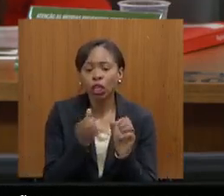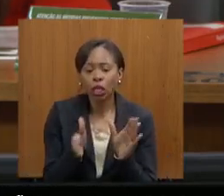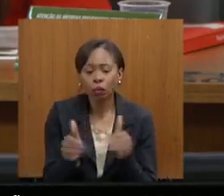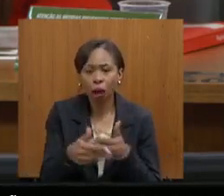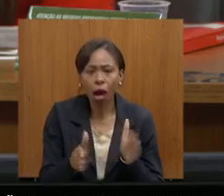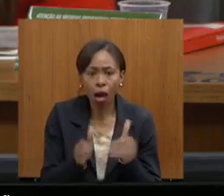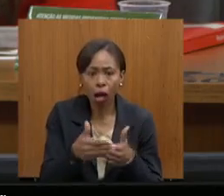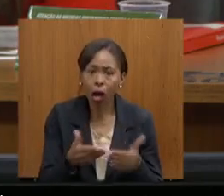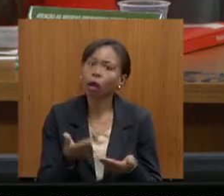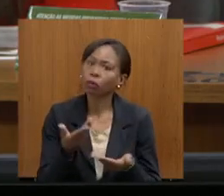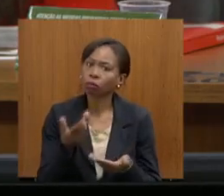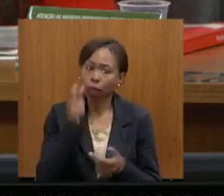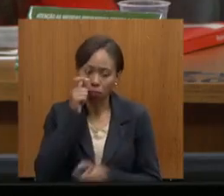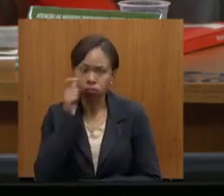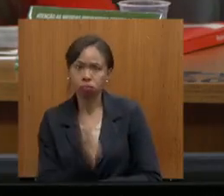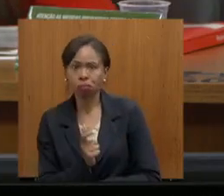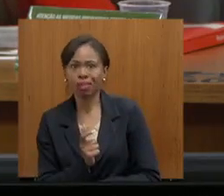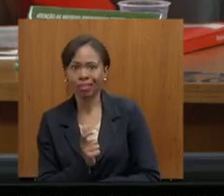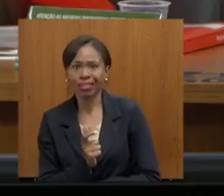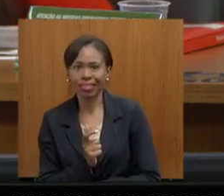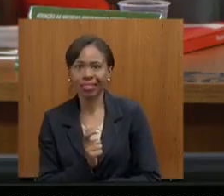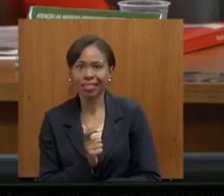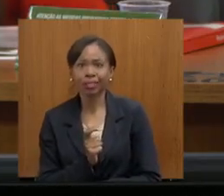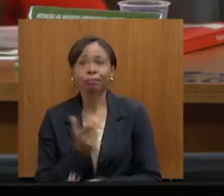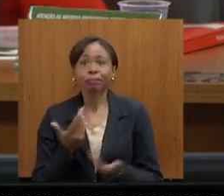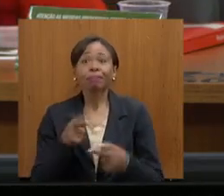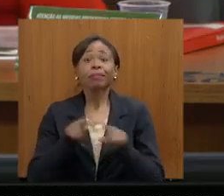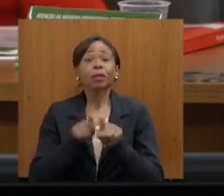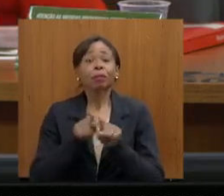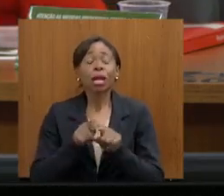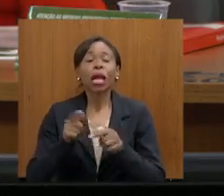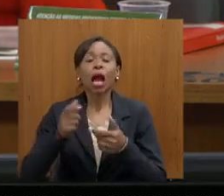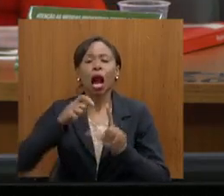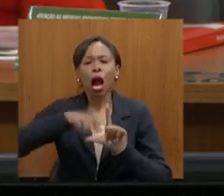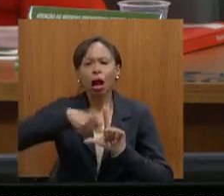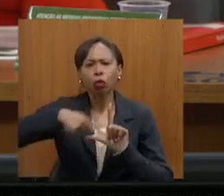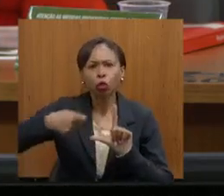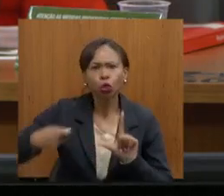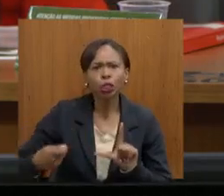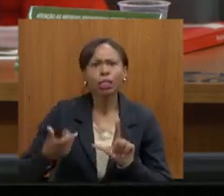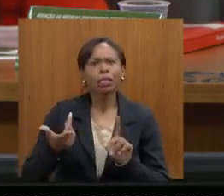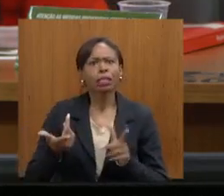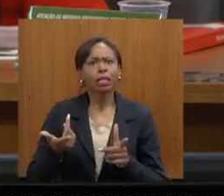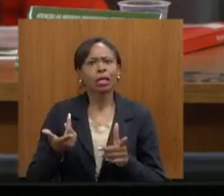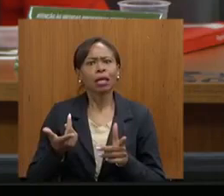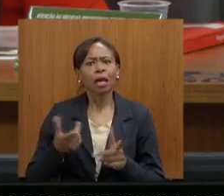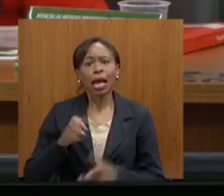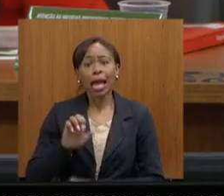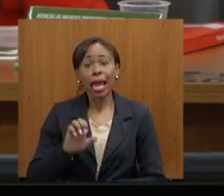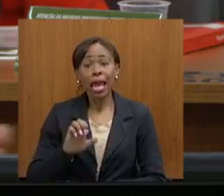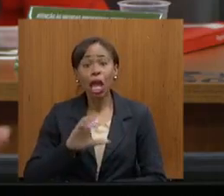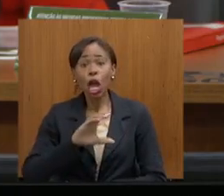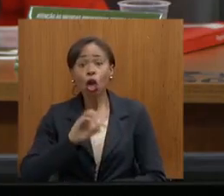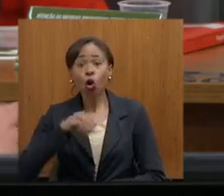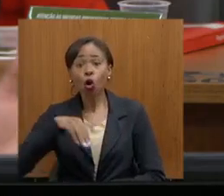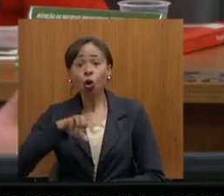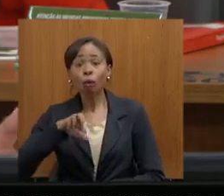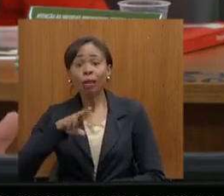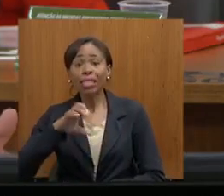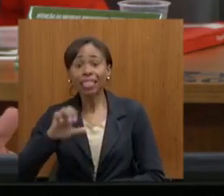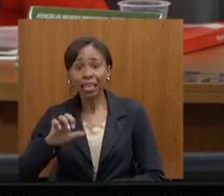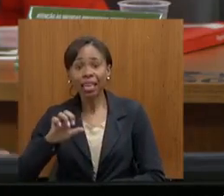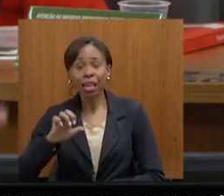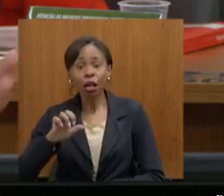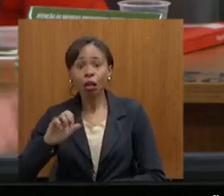também são e o quanto que a logística o e comece tem se destacado incrível